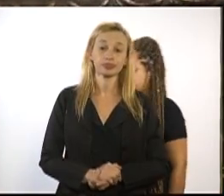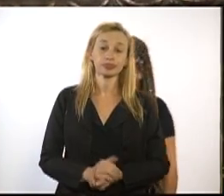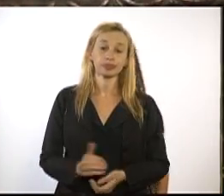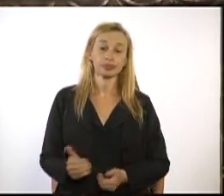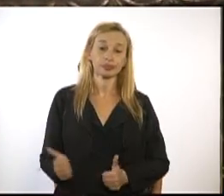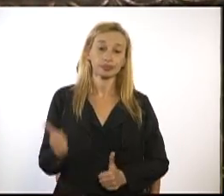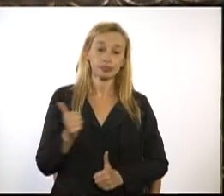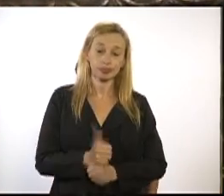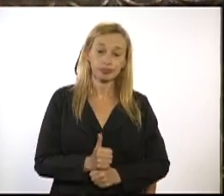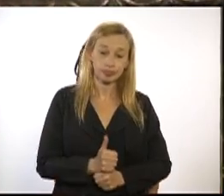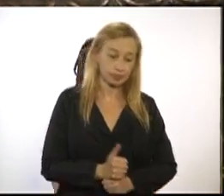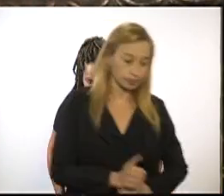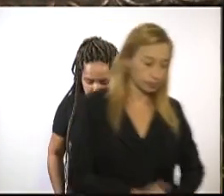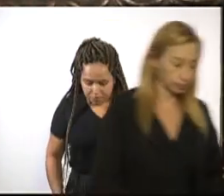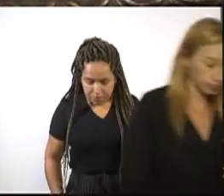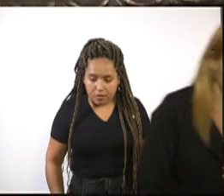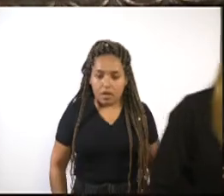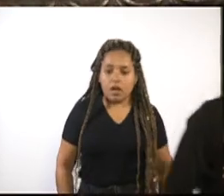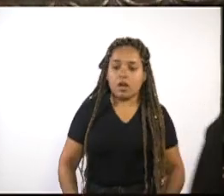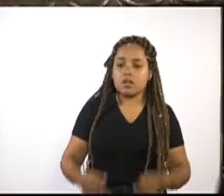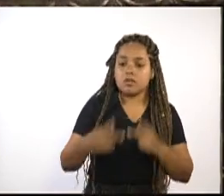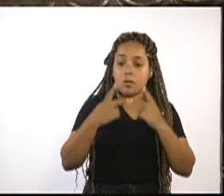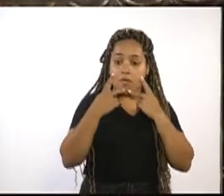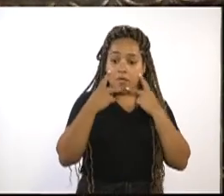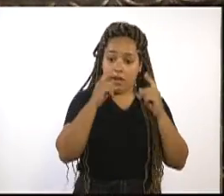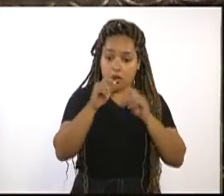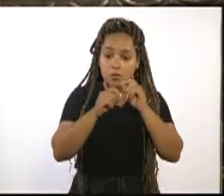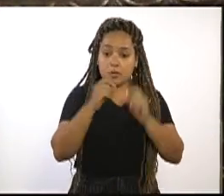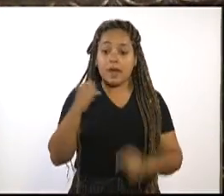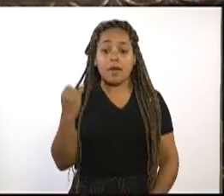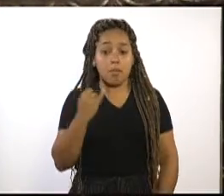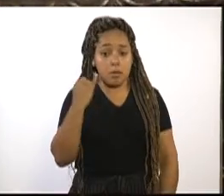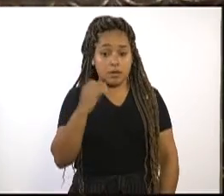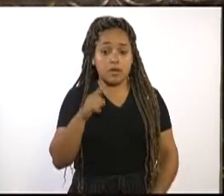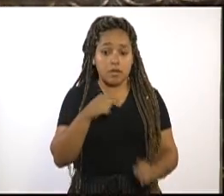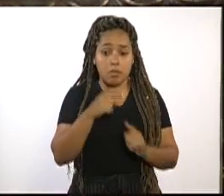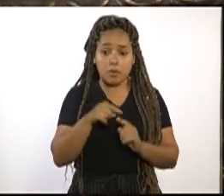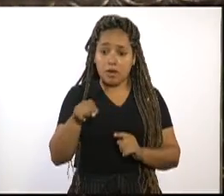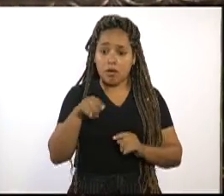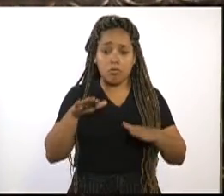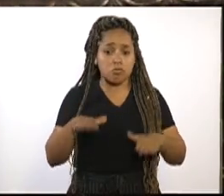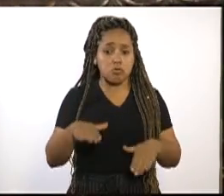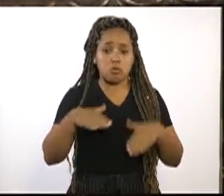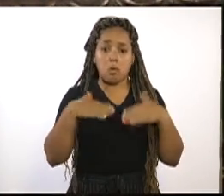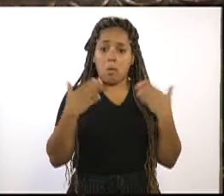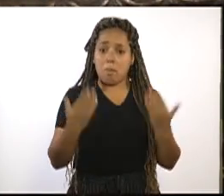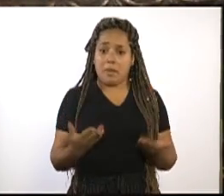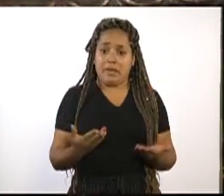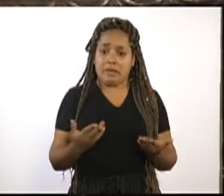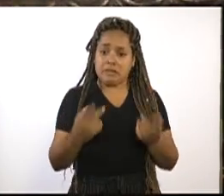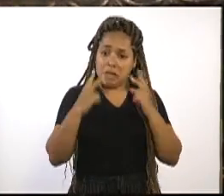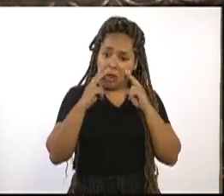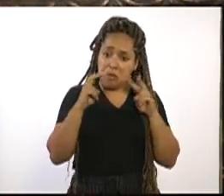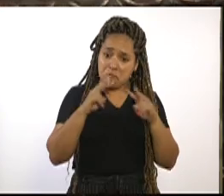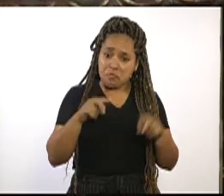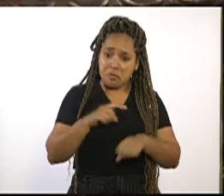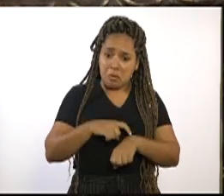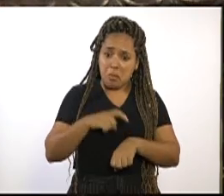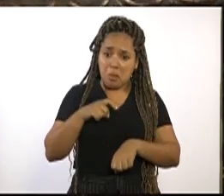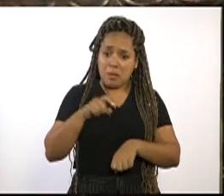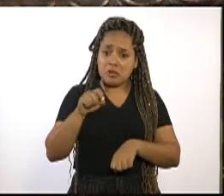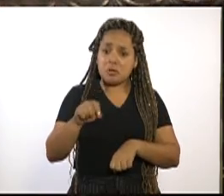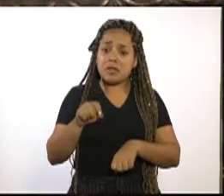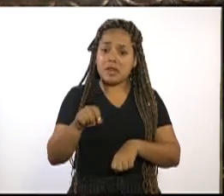aqui realçando porque me surpreendi em um determinado momento com